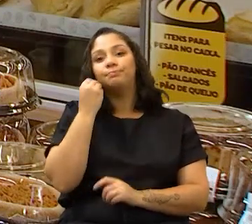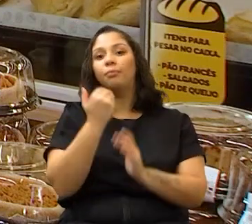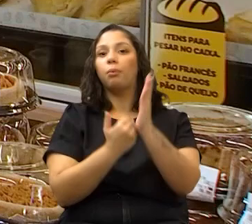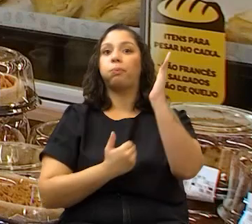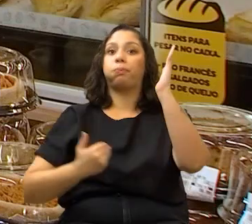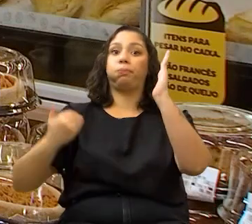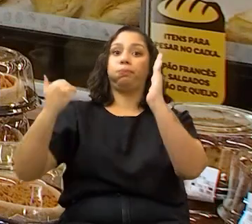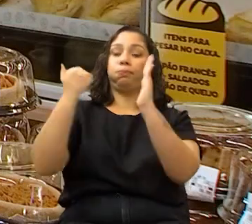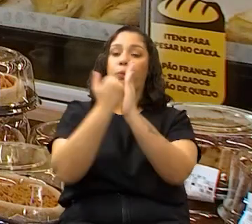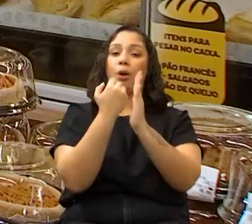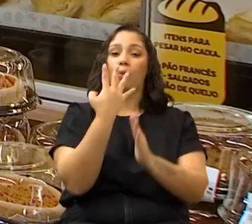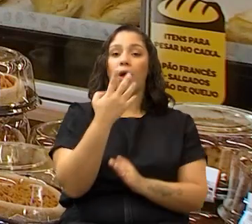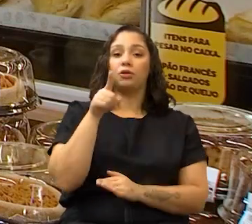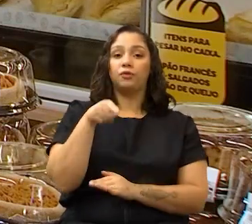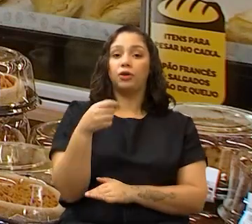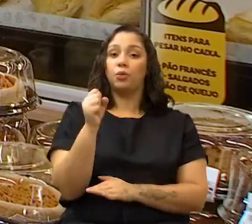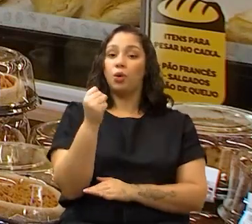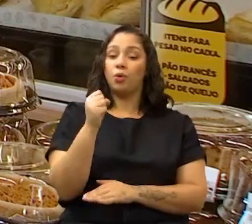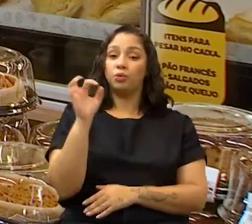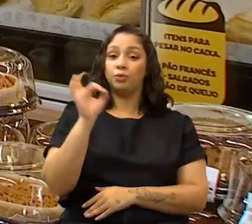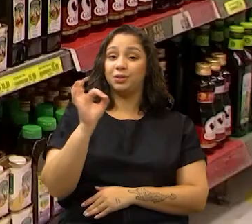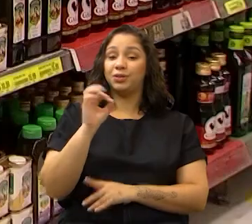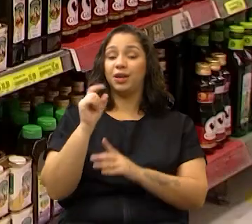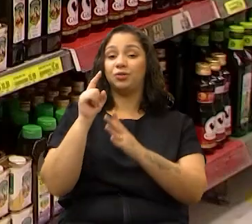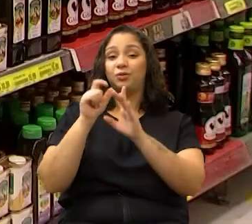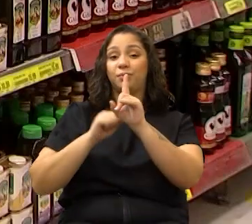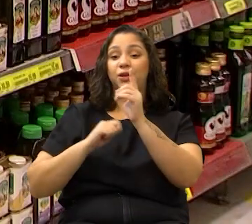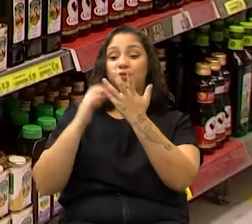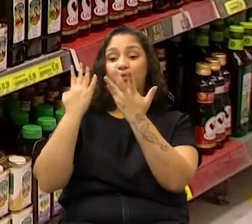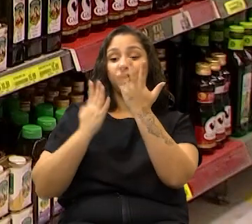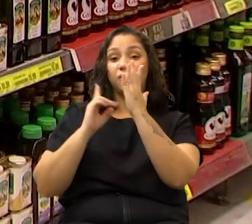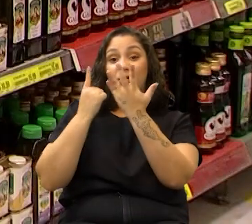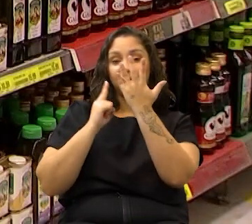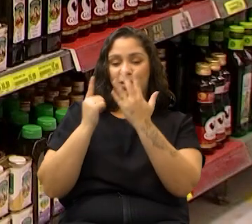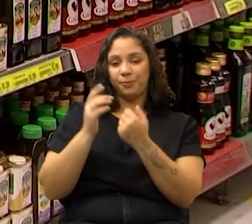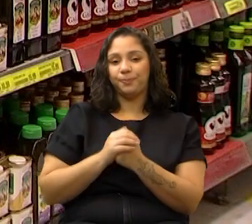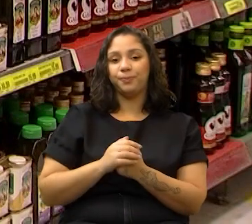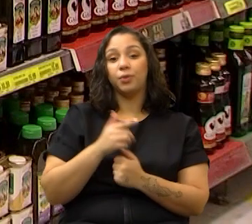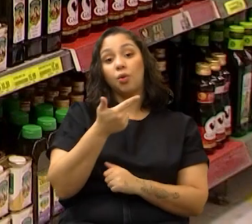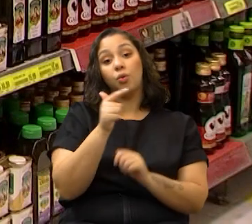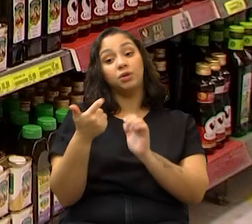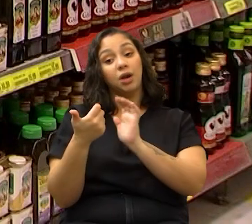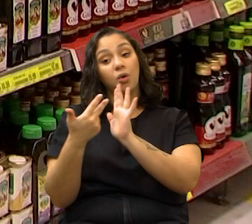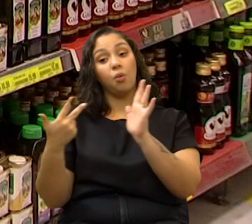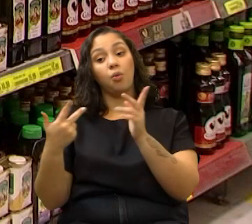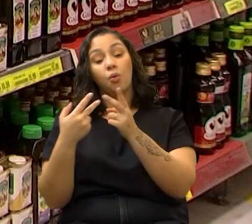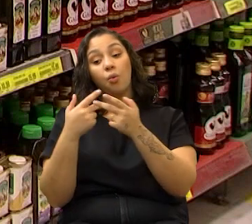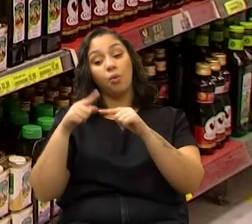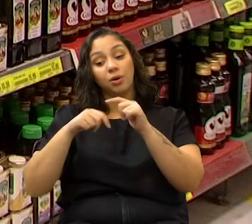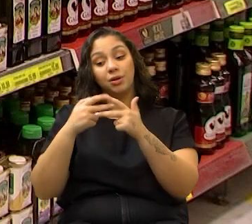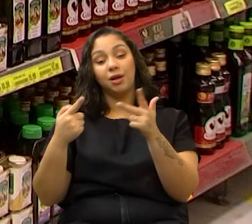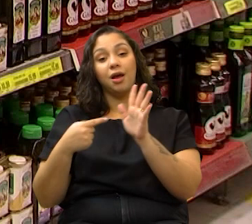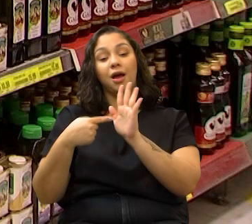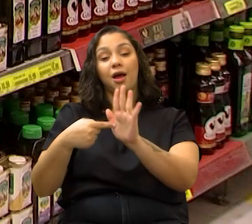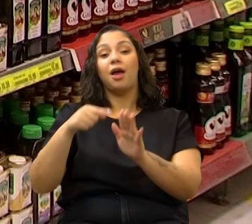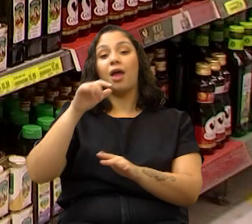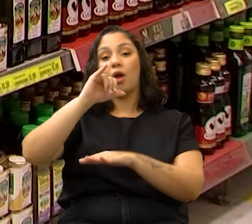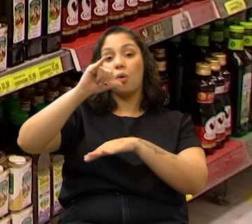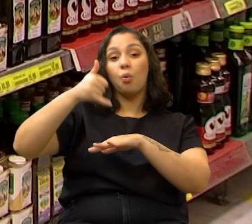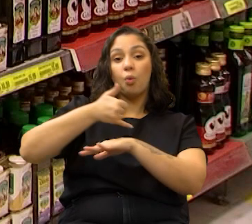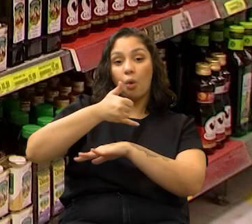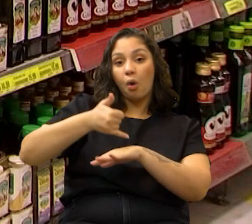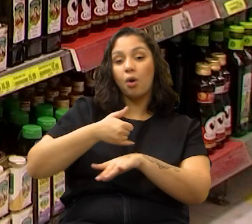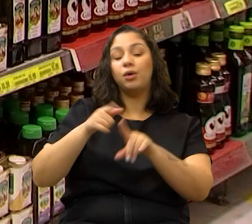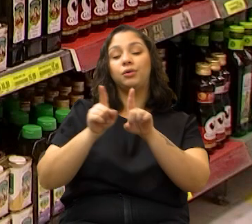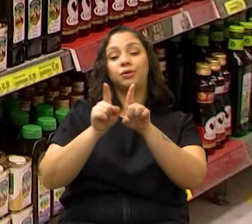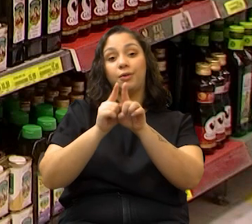de 4,8% em fevereiro. Outro destaque da pesquisa foi para o óleo de soja. O valor do produto também